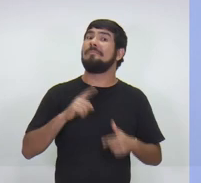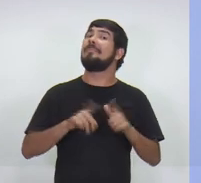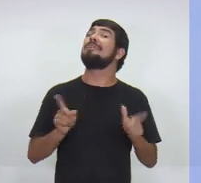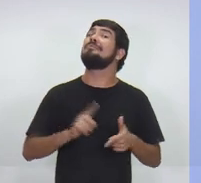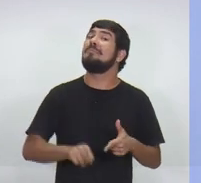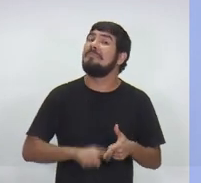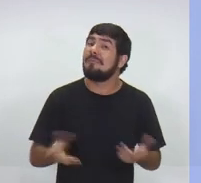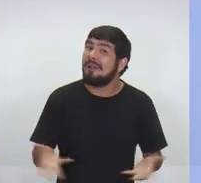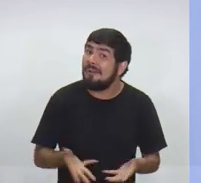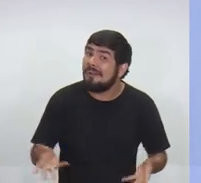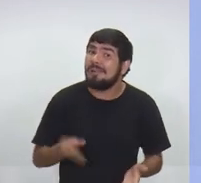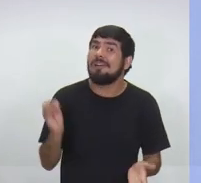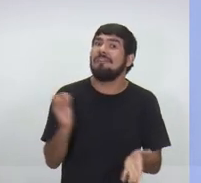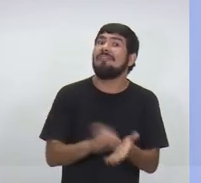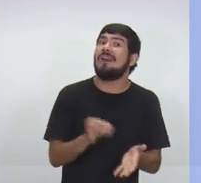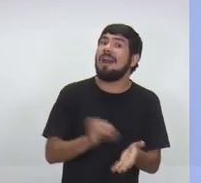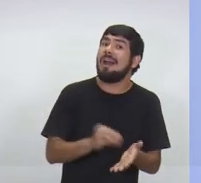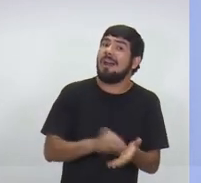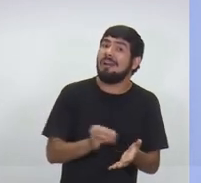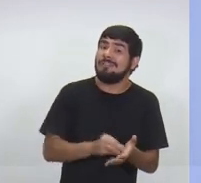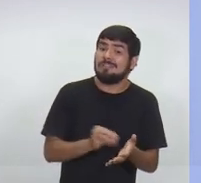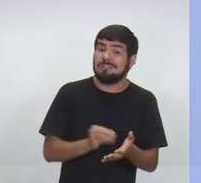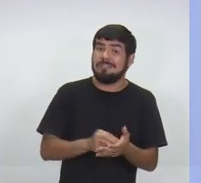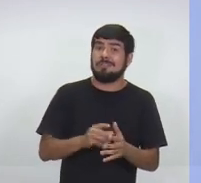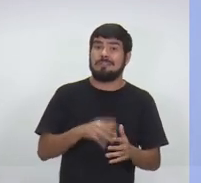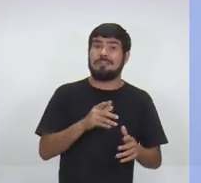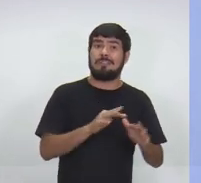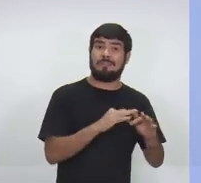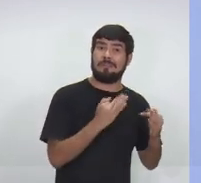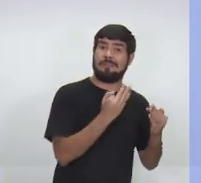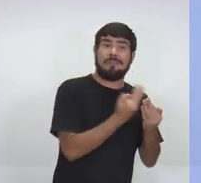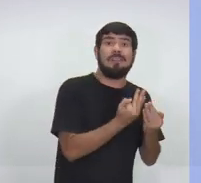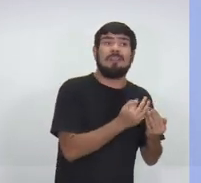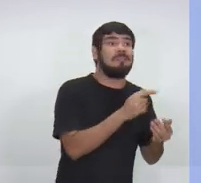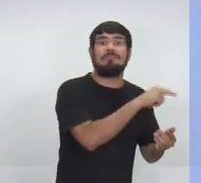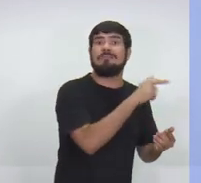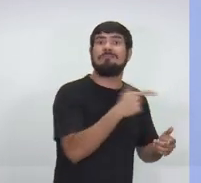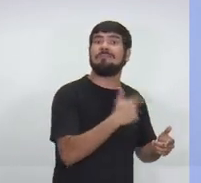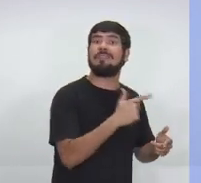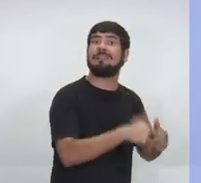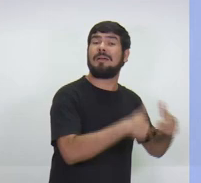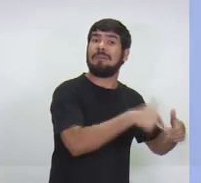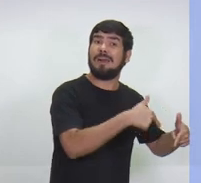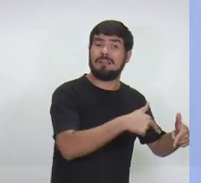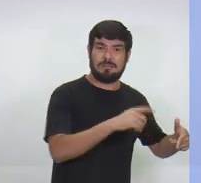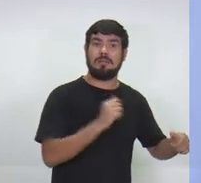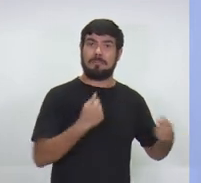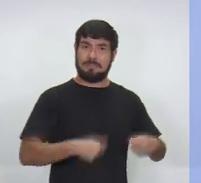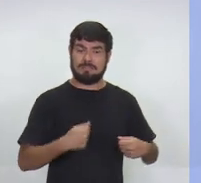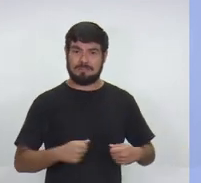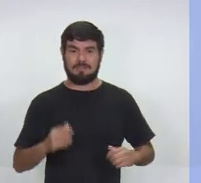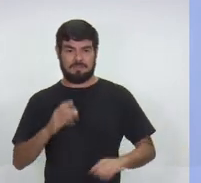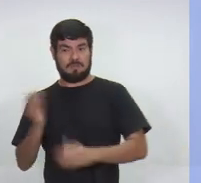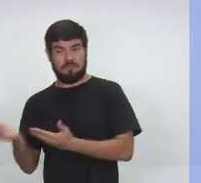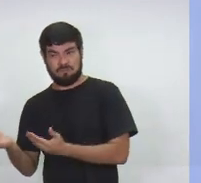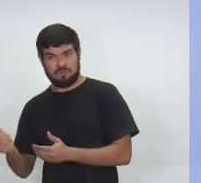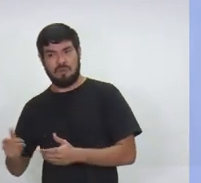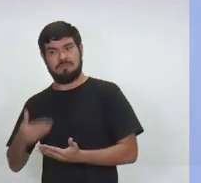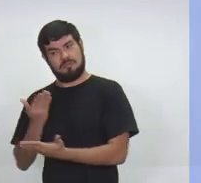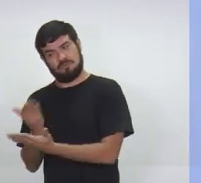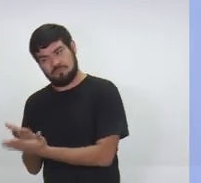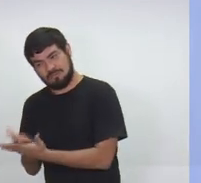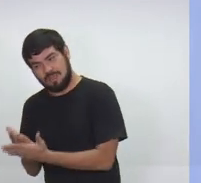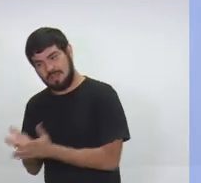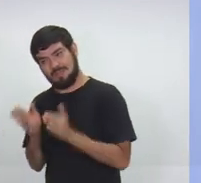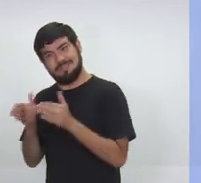momento é a falta de emprego seus pais nós temos que garantir o emprego do pai para que esse jovem possa de uma forma tranquila a